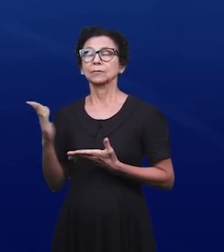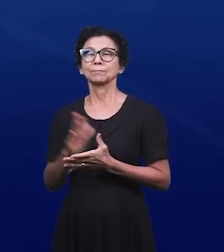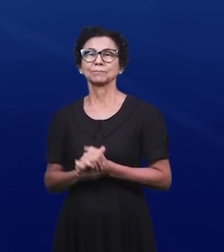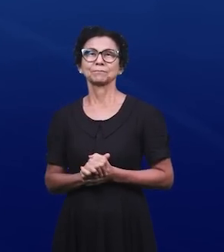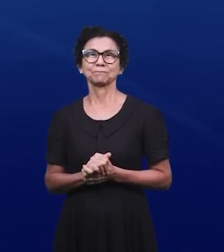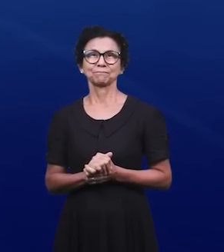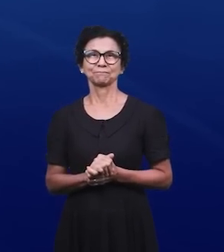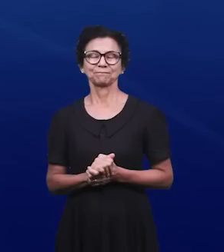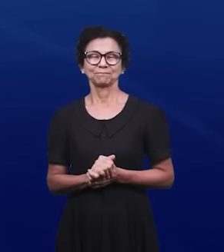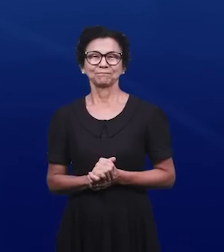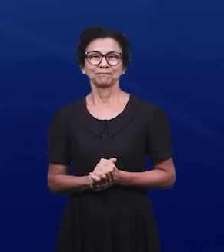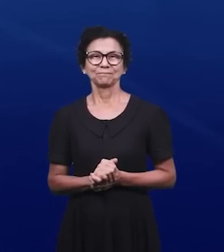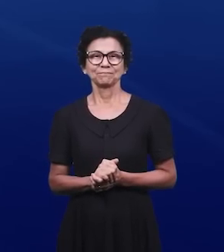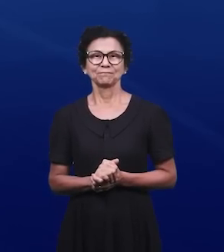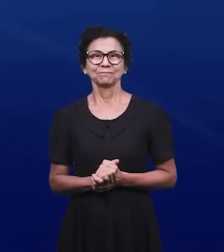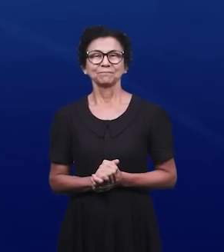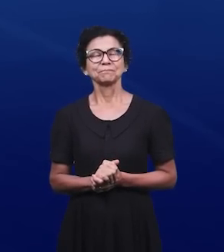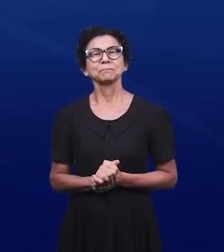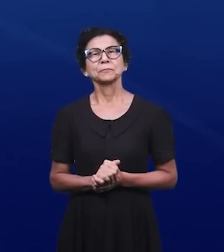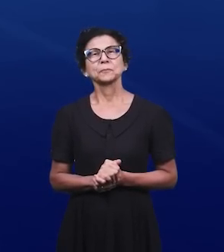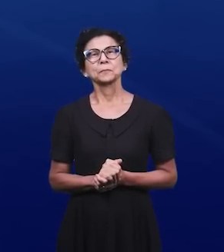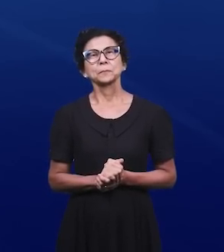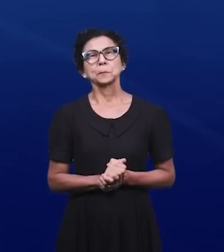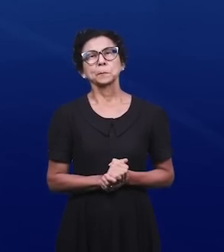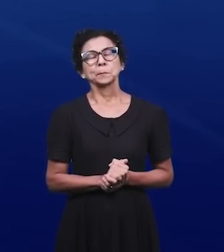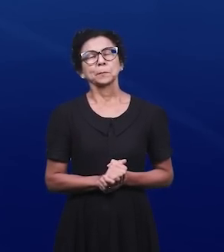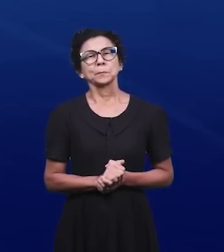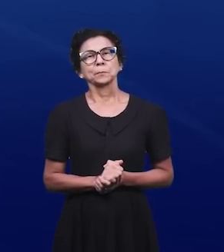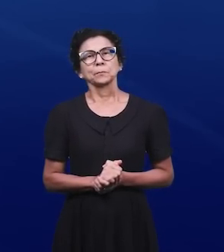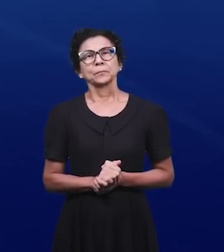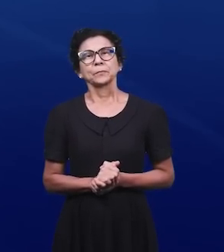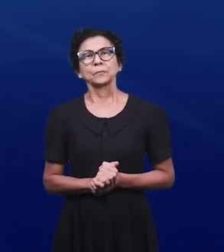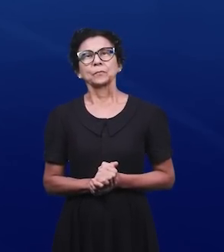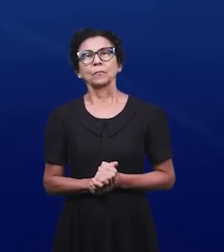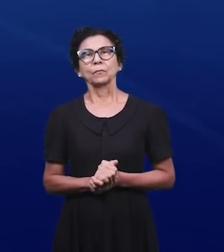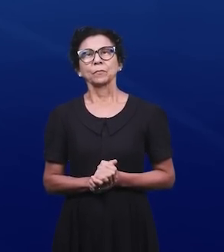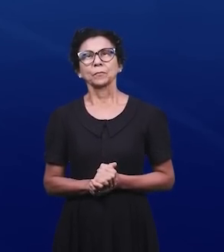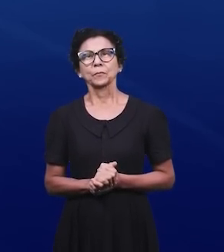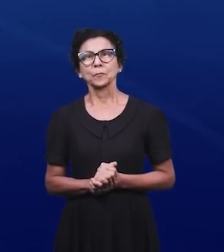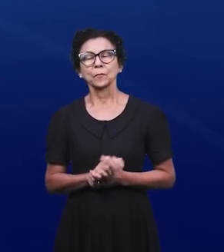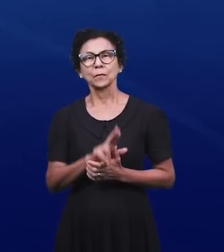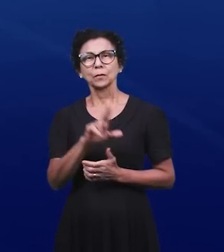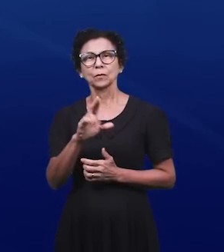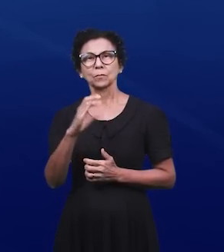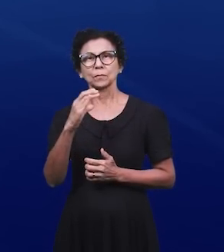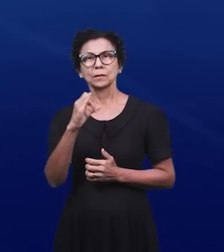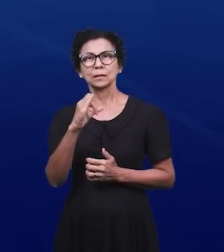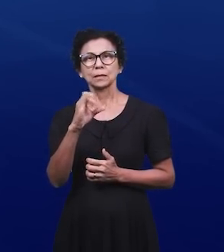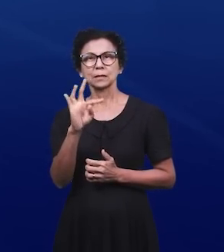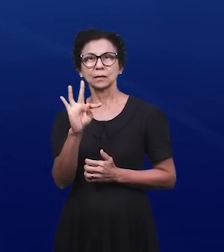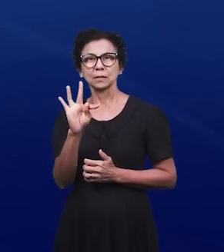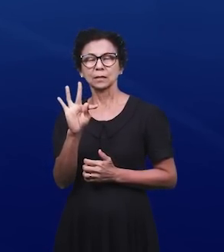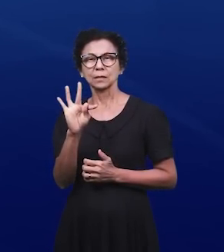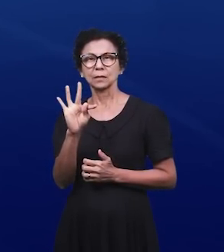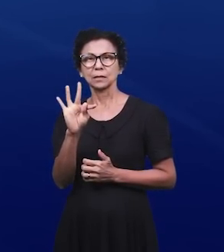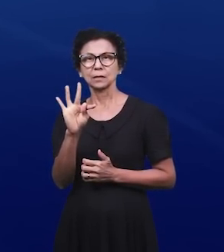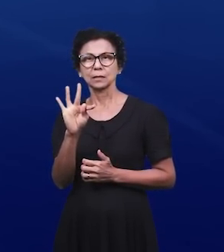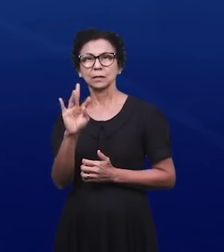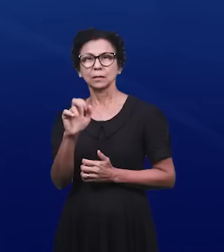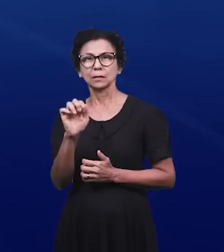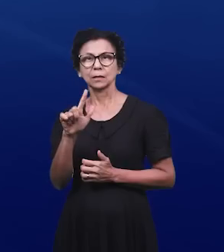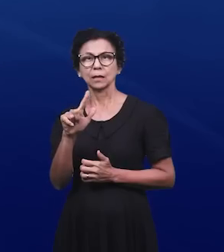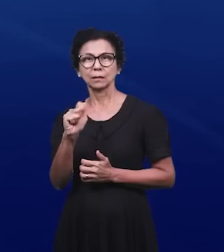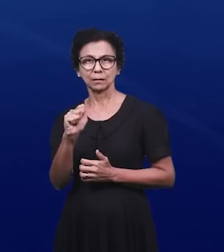uso desse bastão. Está sendo apresentado aí. Aqui também chamado cítala, né? Ou bastão de